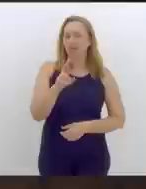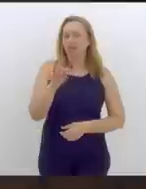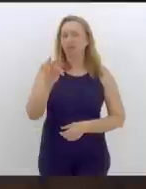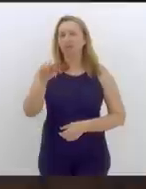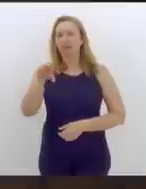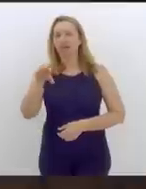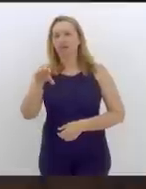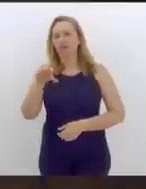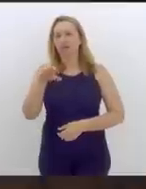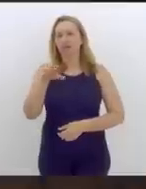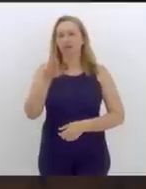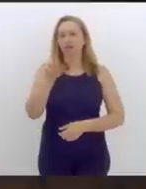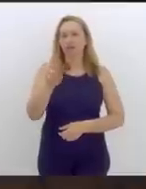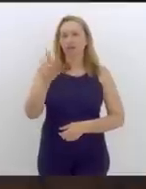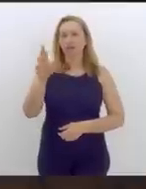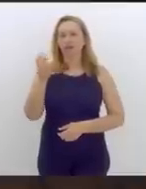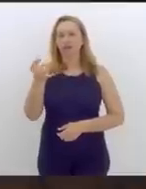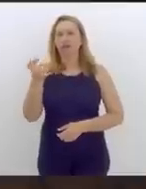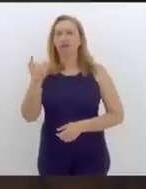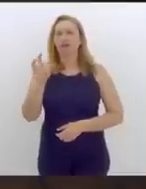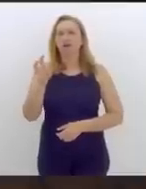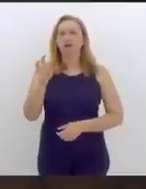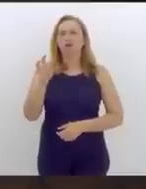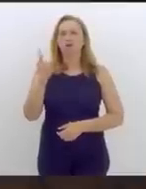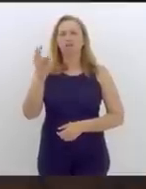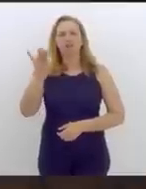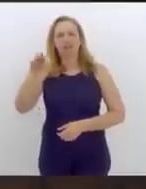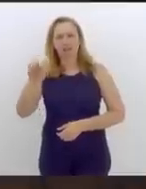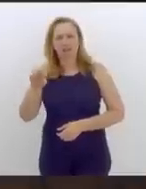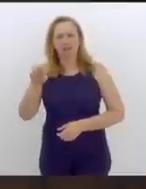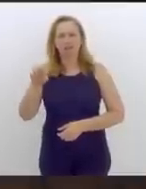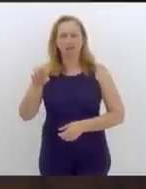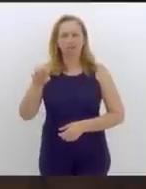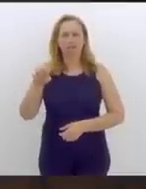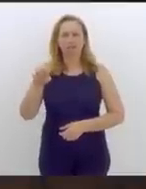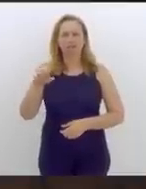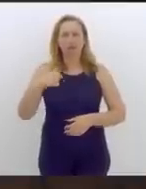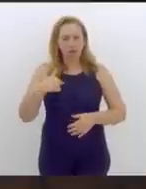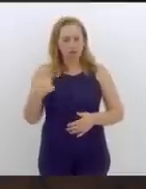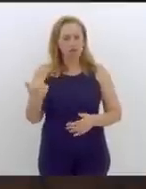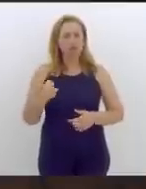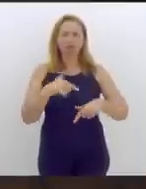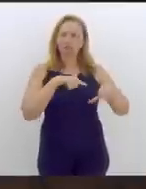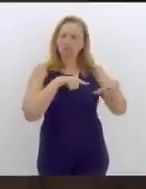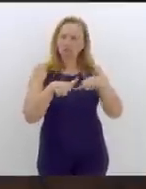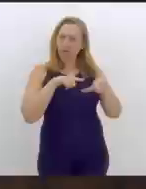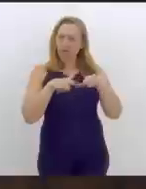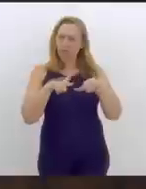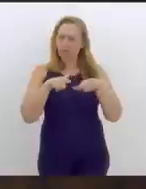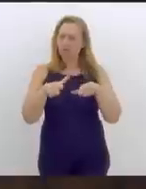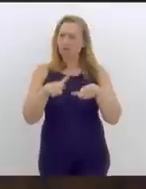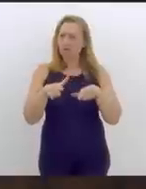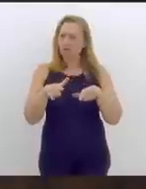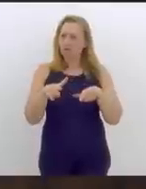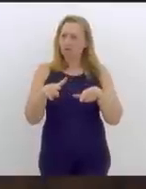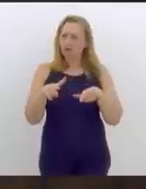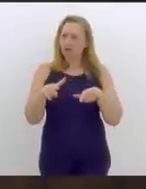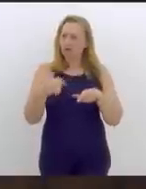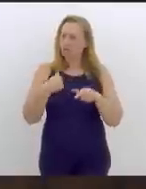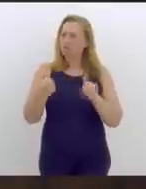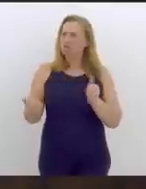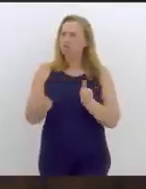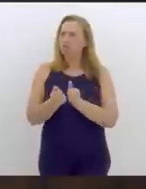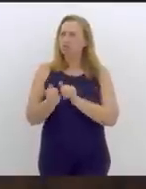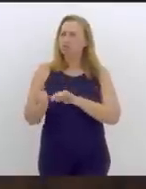um Tenente me tirou de forma eu assumindo o serviço Coronel eu até errei por evariquei deveria ter participado